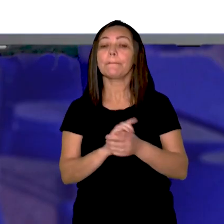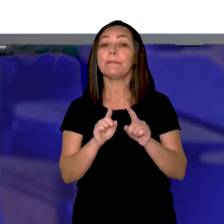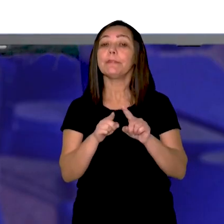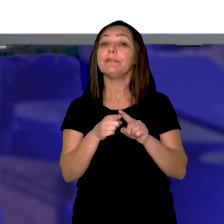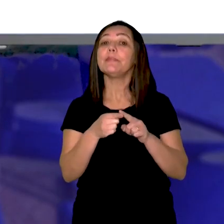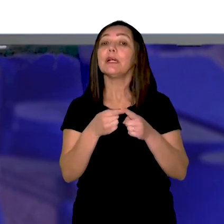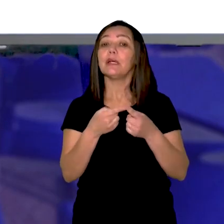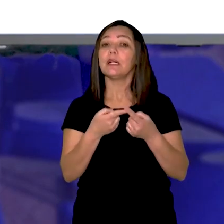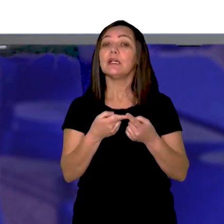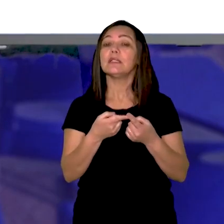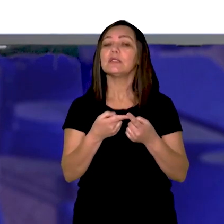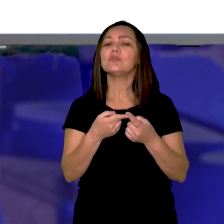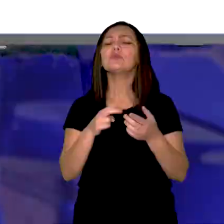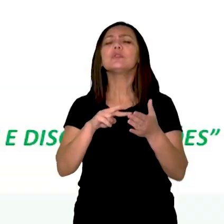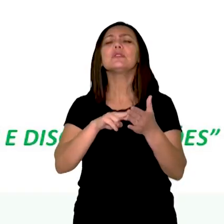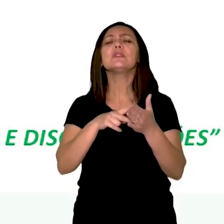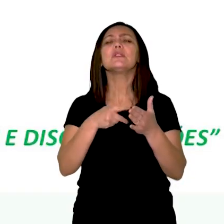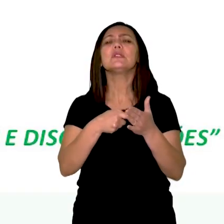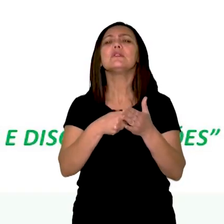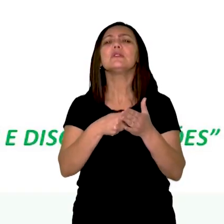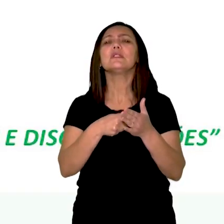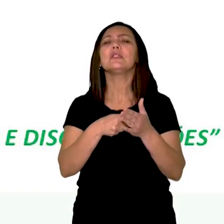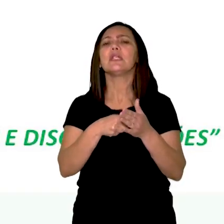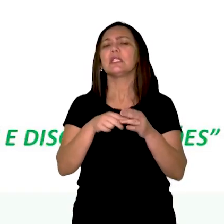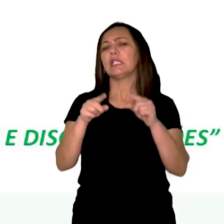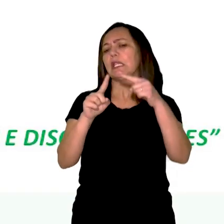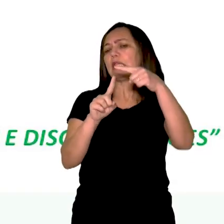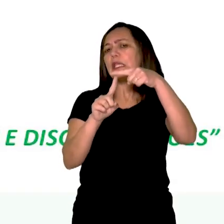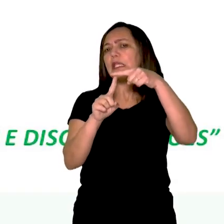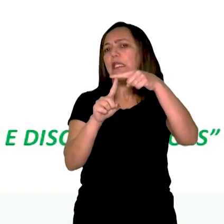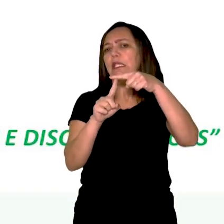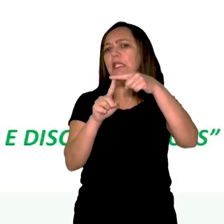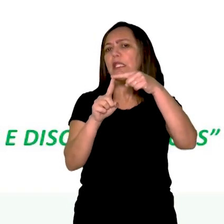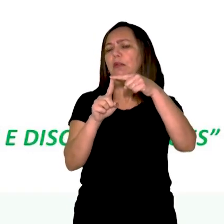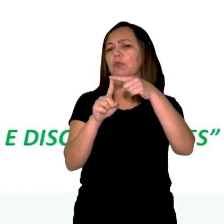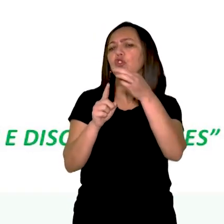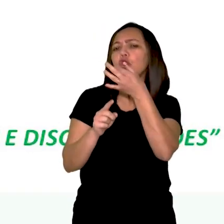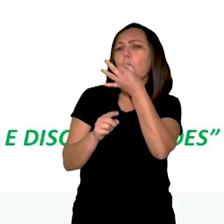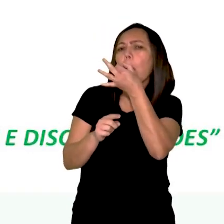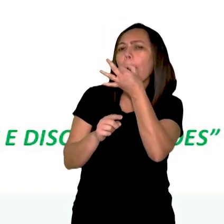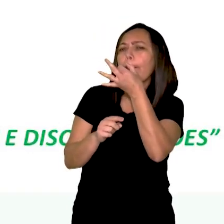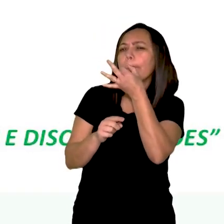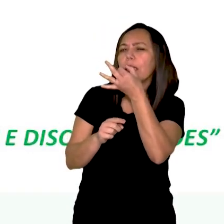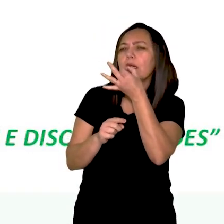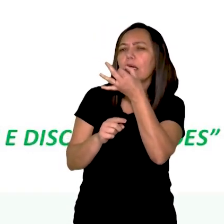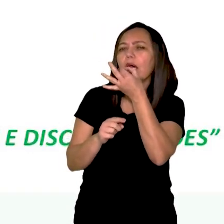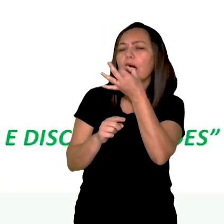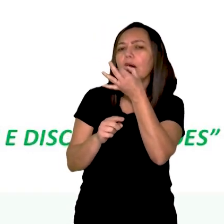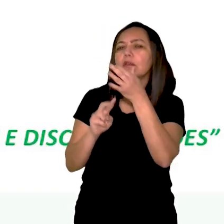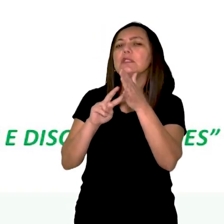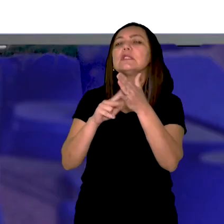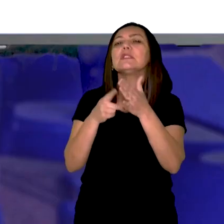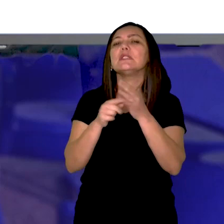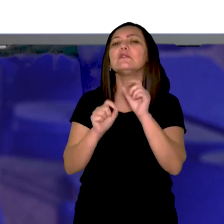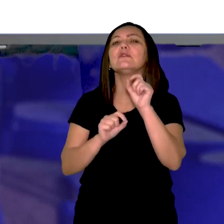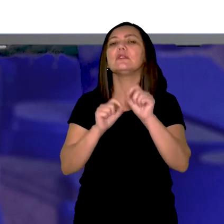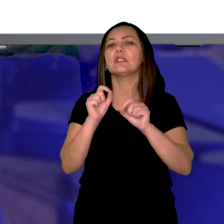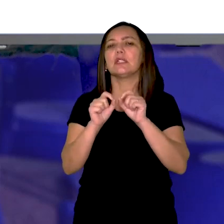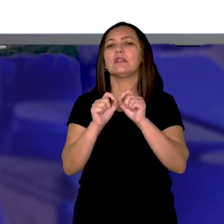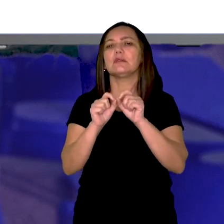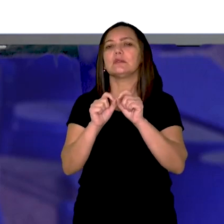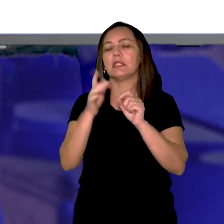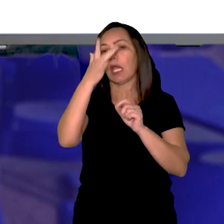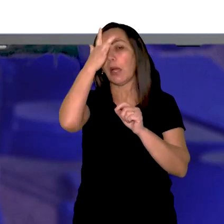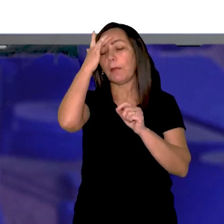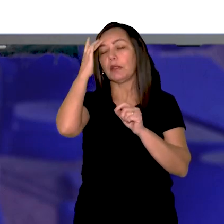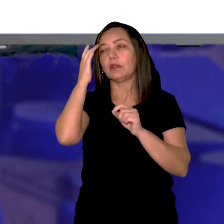Mas o que, consequentemente, esse tipo de percepção ou de opinião que as pessoas têm